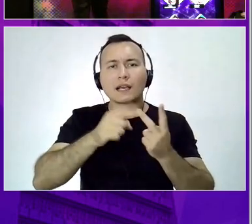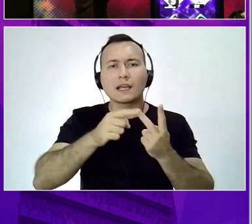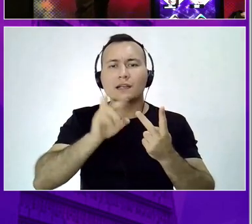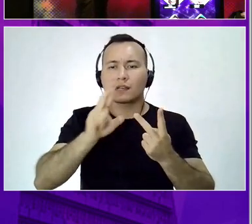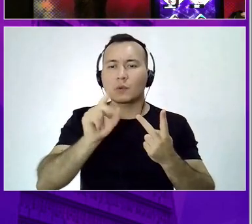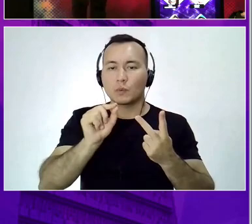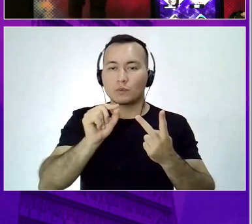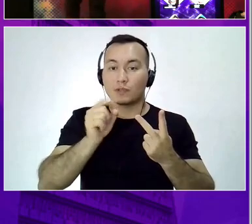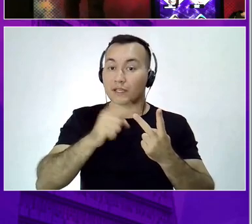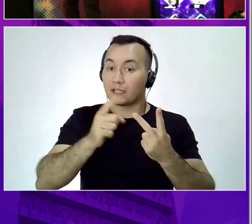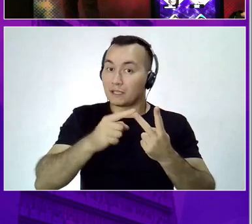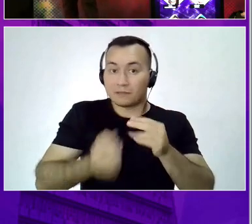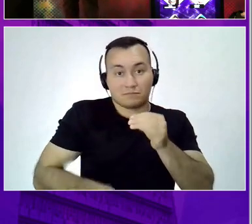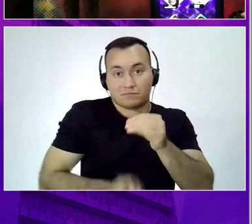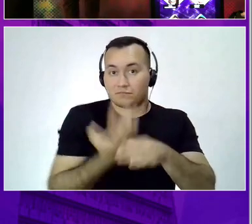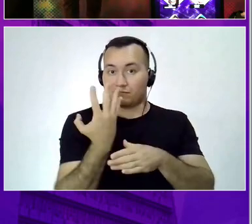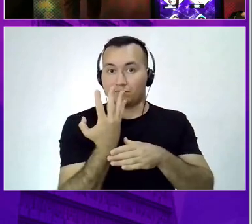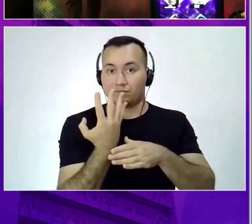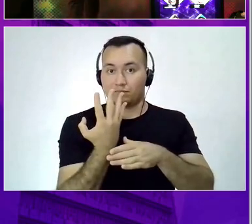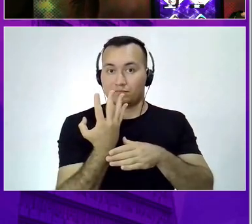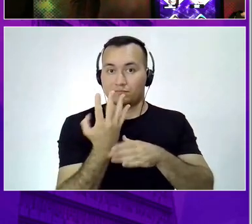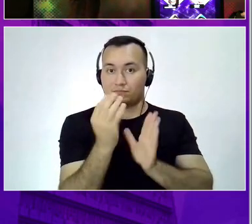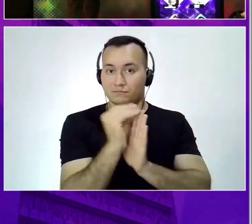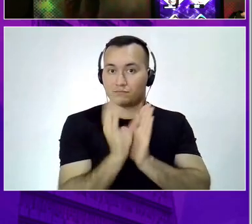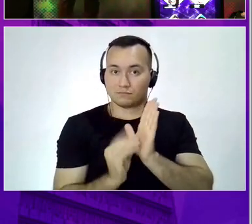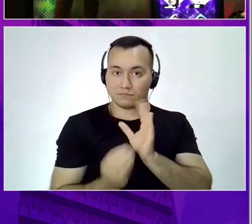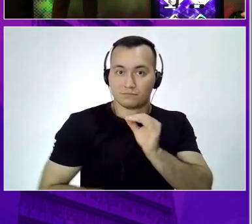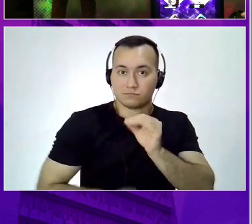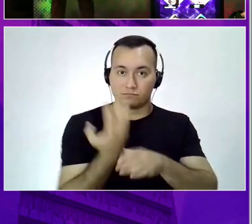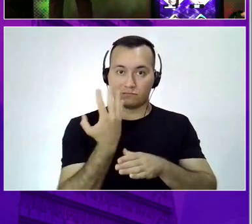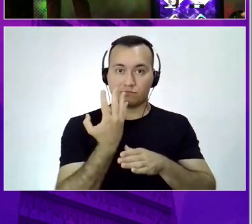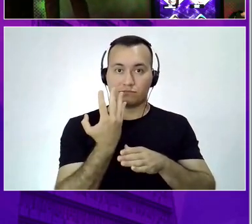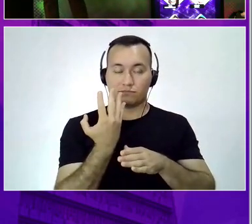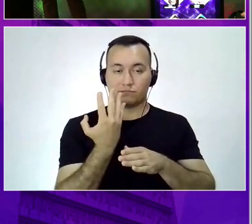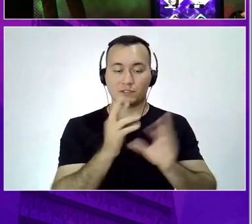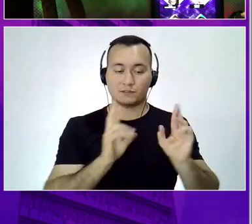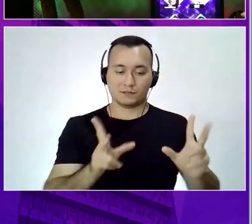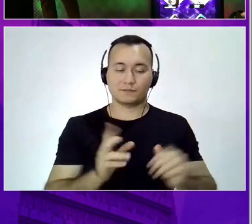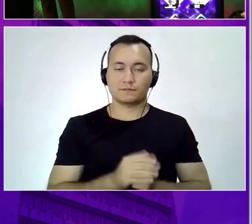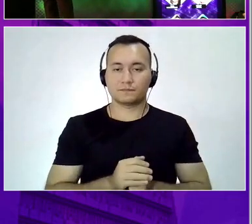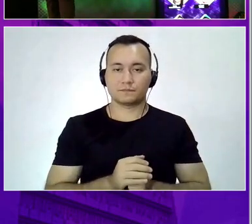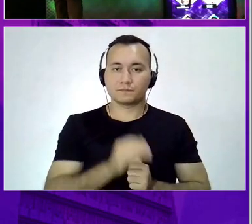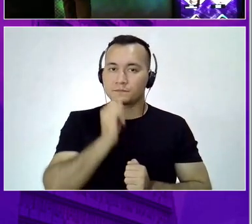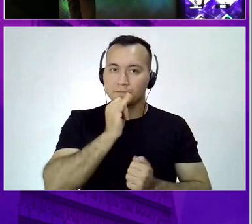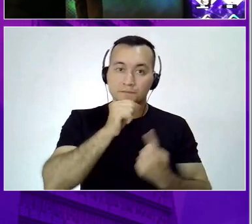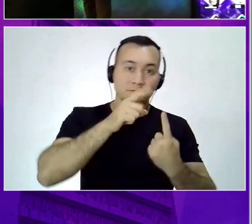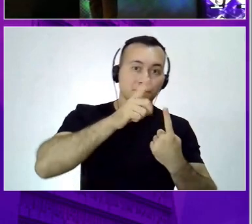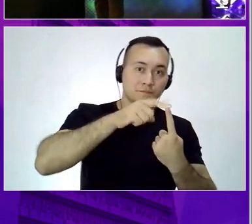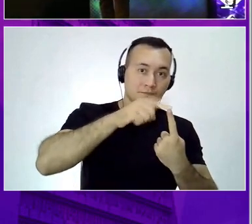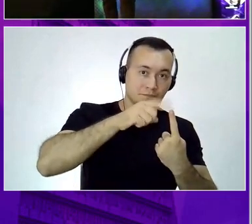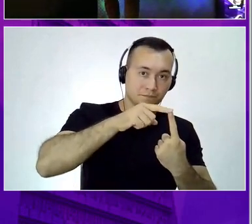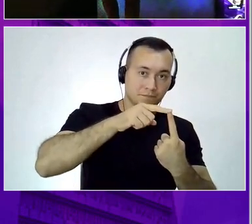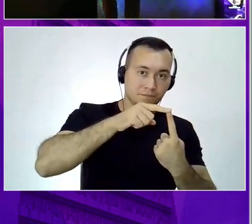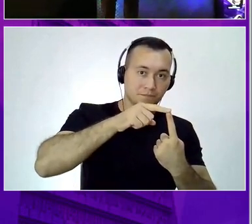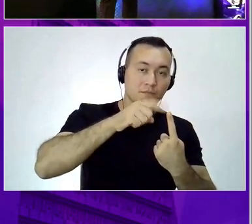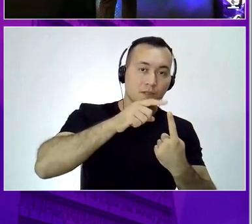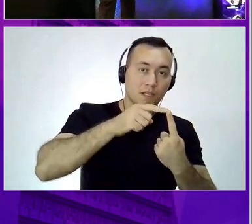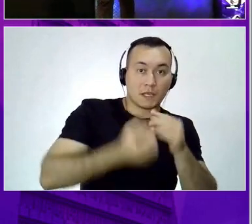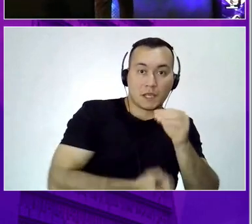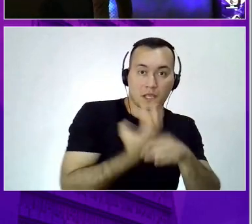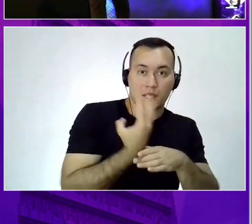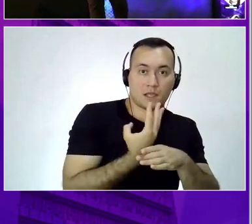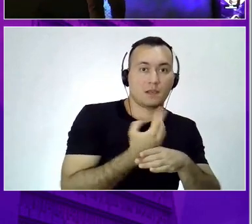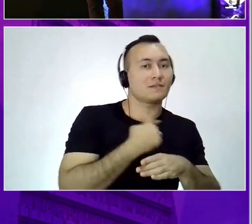lá o exemplo que eu dei do Netflix. O Netflix, no algoritmo dele de inteligência artificial, ele não gera